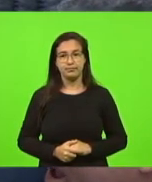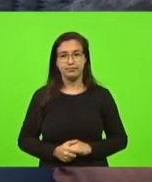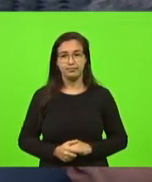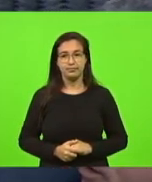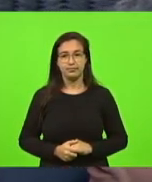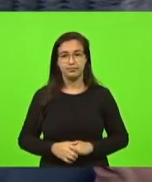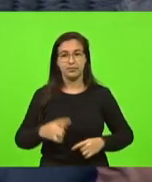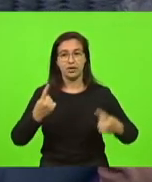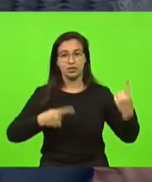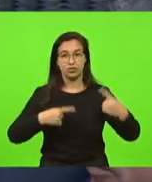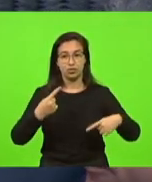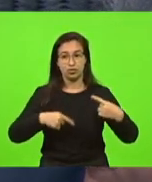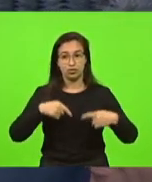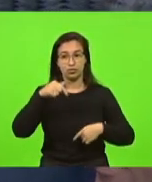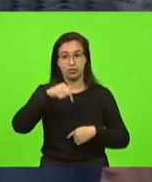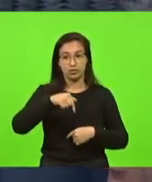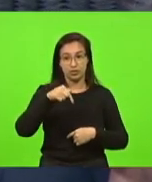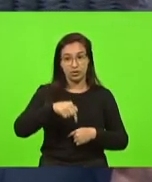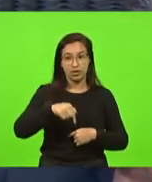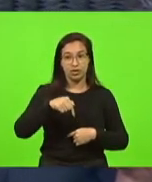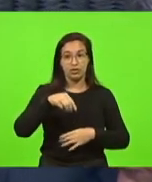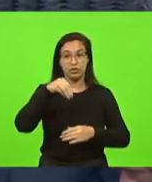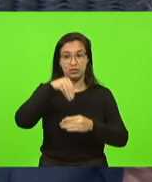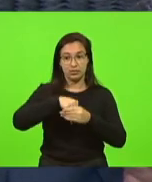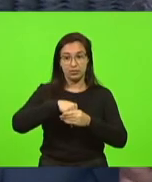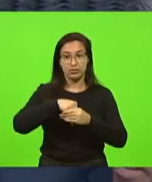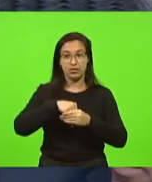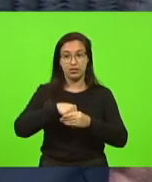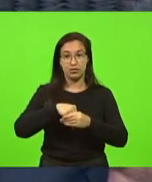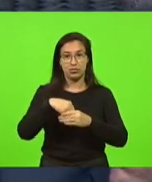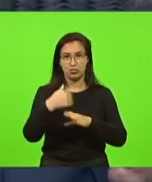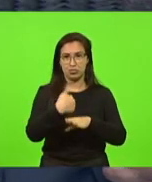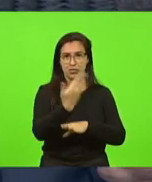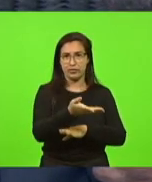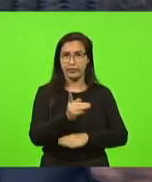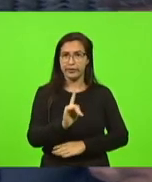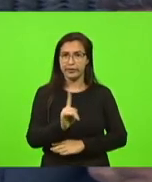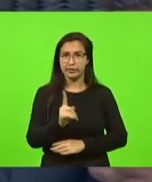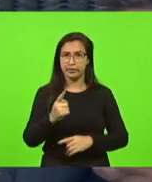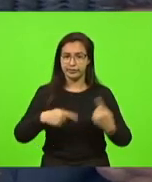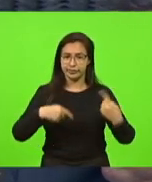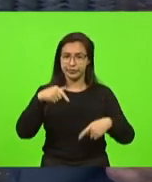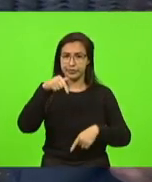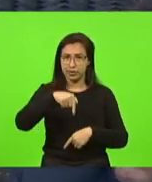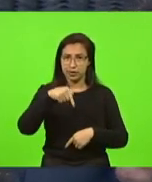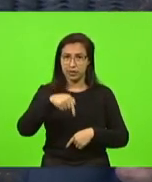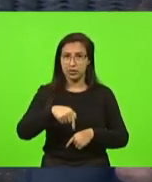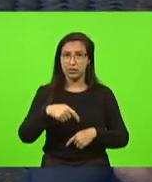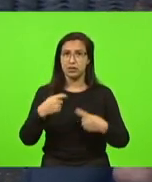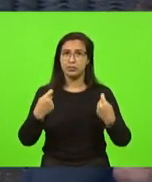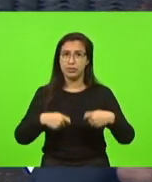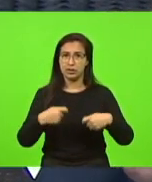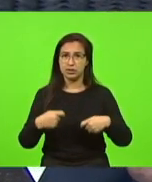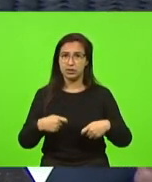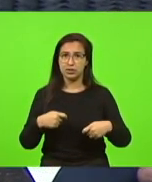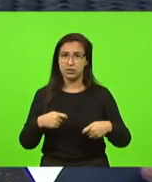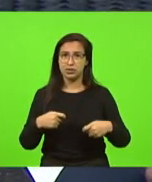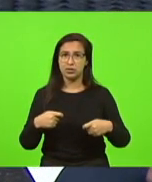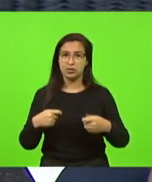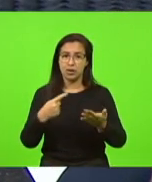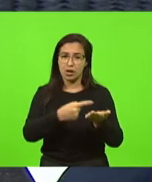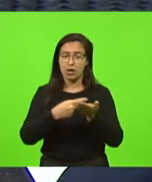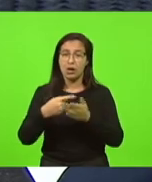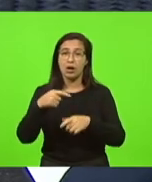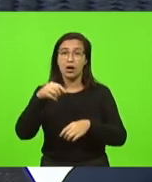Discute aqui para dentro, discute aqui dentro, não discute para fora. Esse diálogo tem que ser travado entre os deputados.